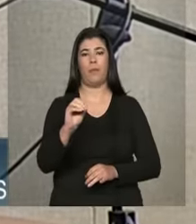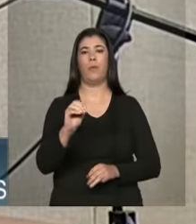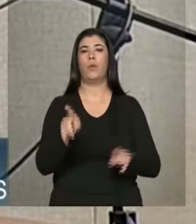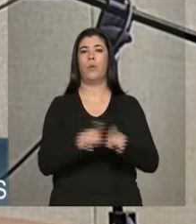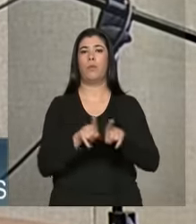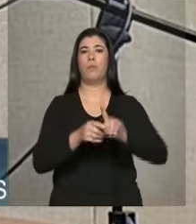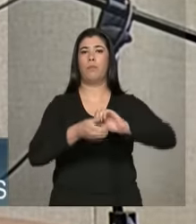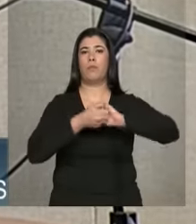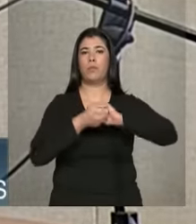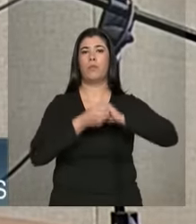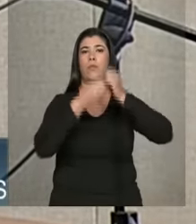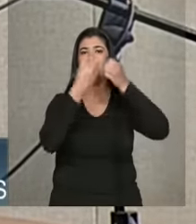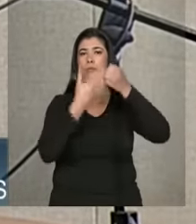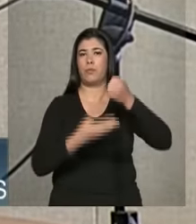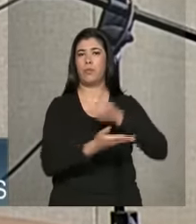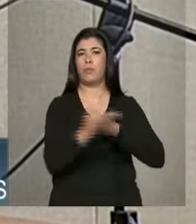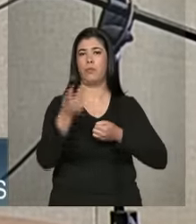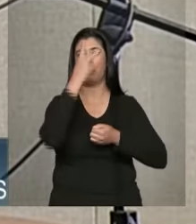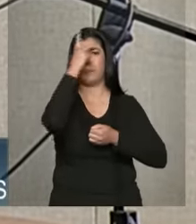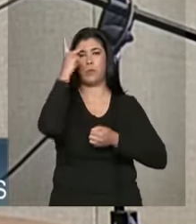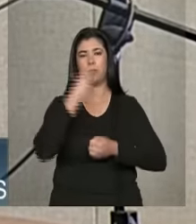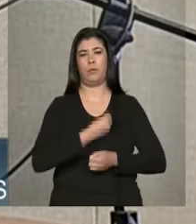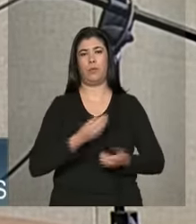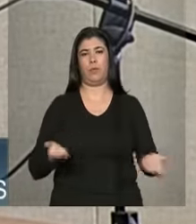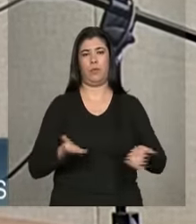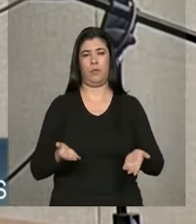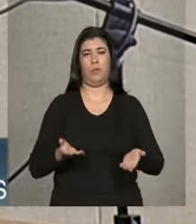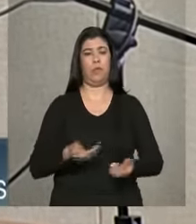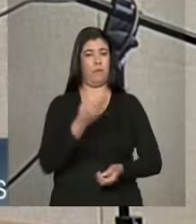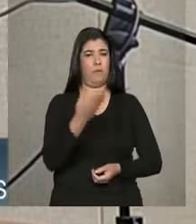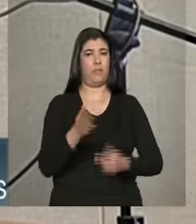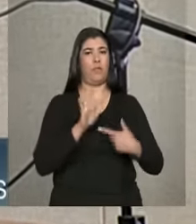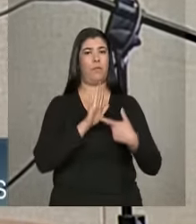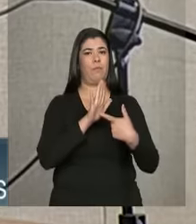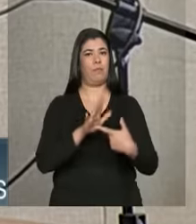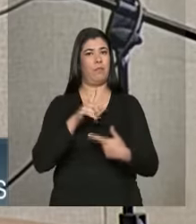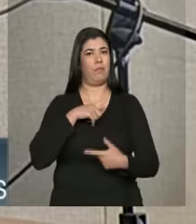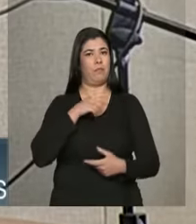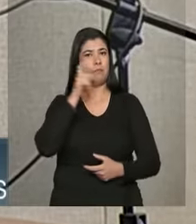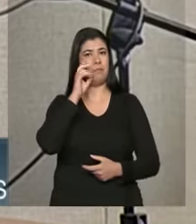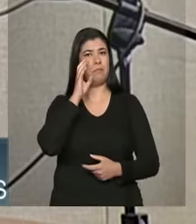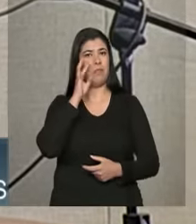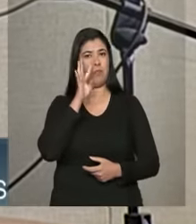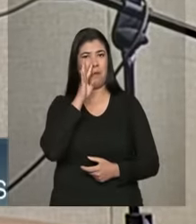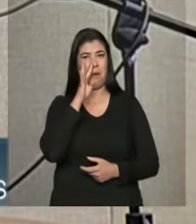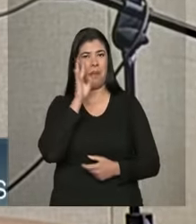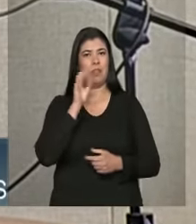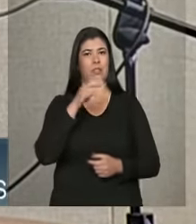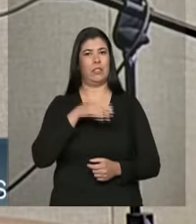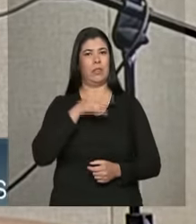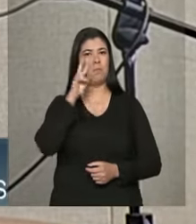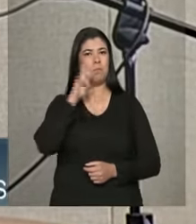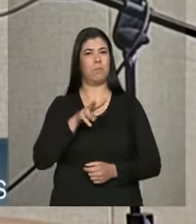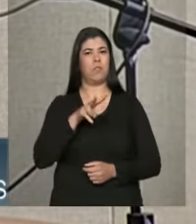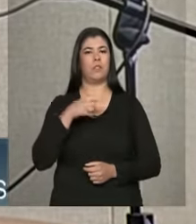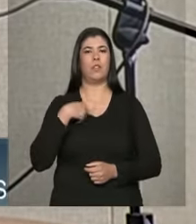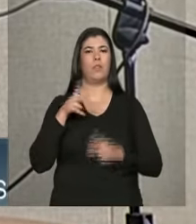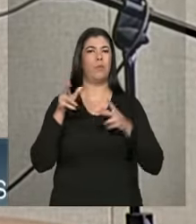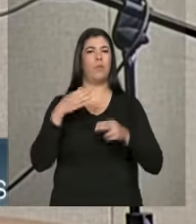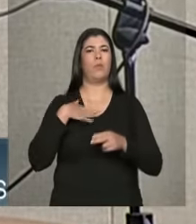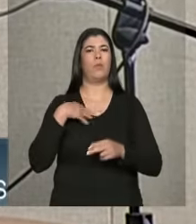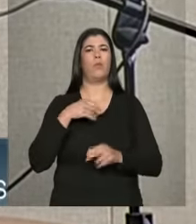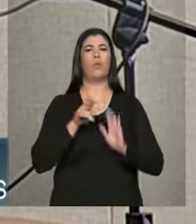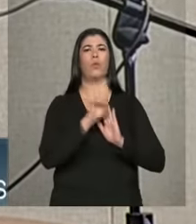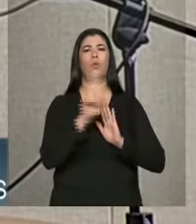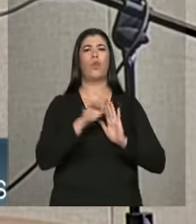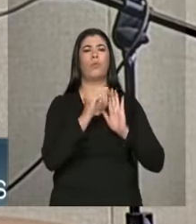todos os senhores todas senhoras aqui presentes e aliás Beto você se mostrou mais Atento que o próprio Ministro porque eu não poucas vezes li meu nome na